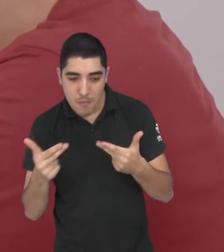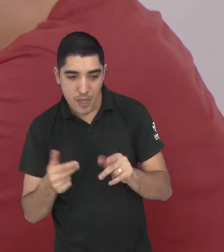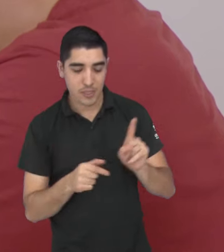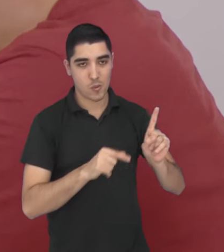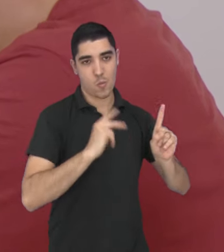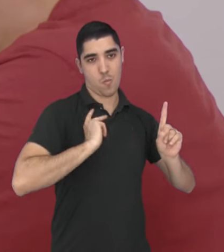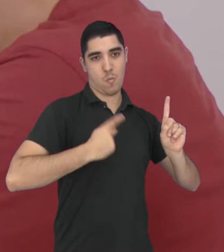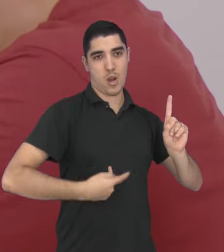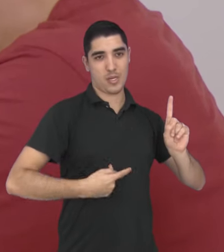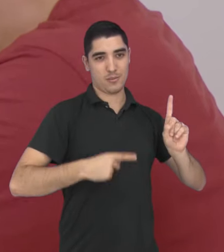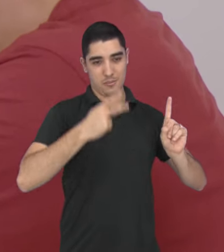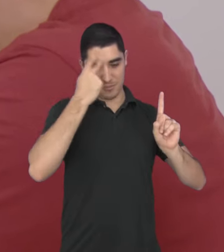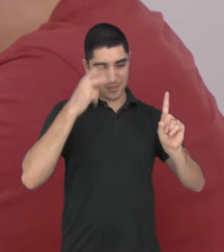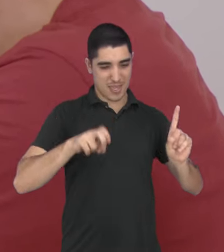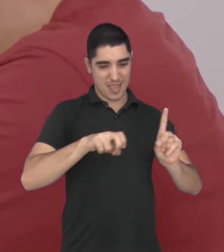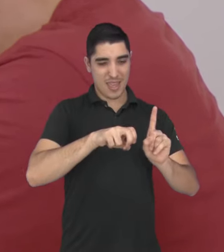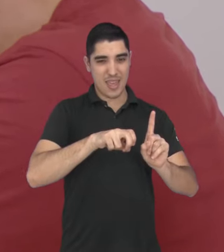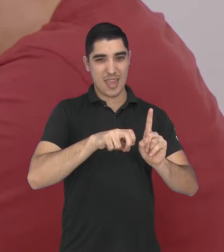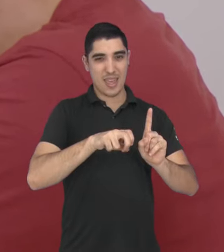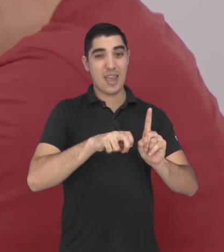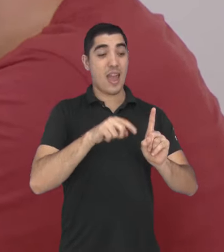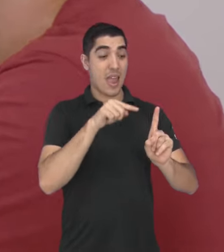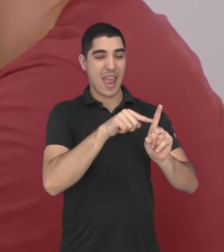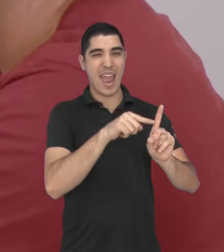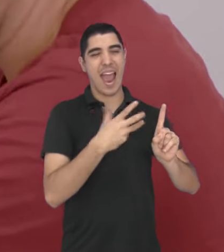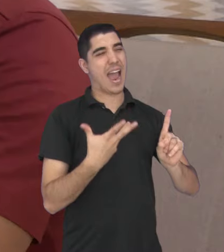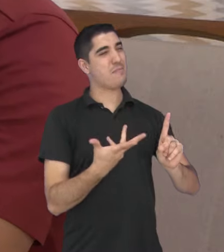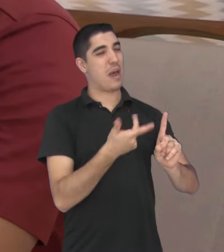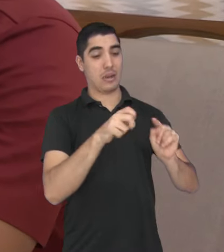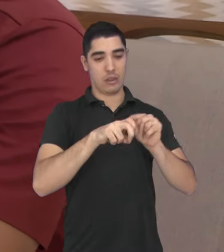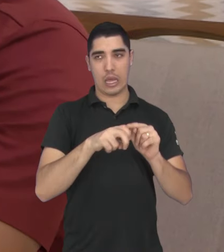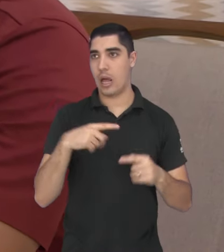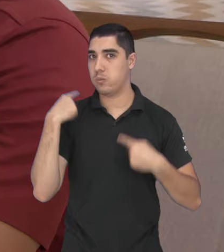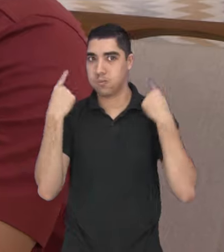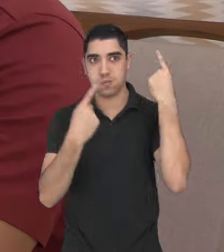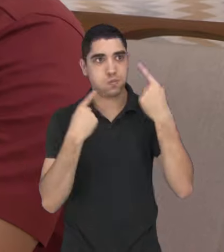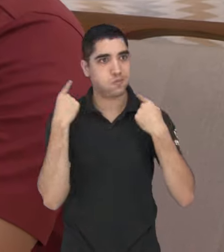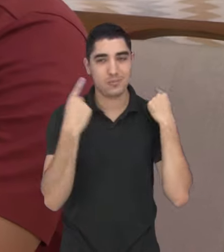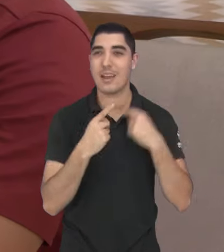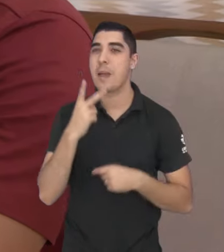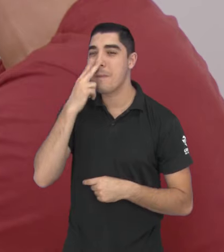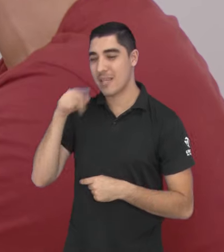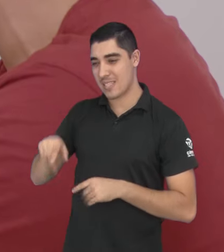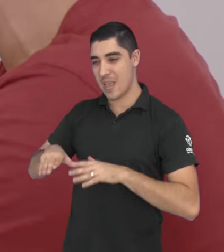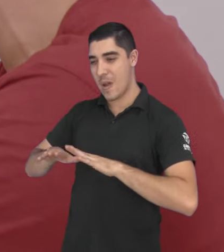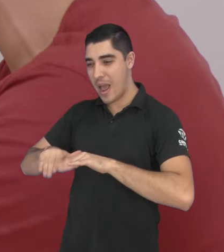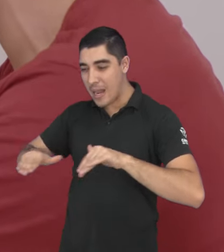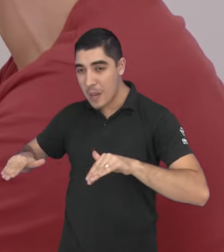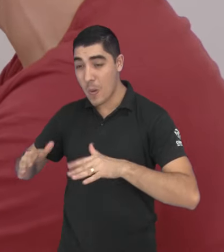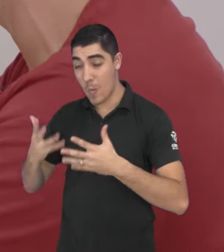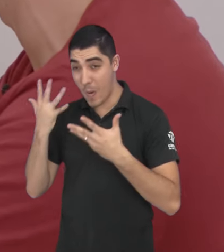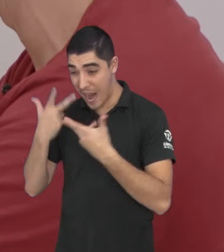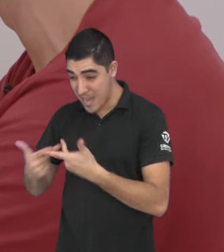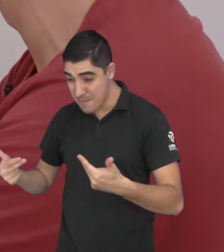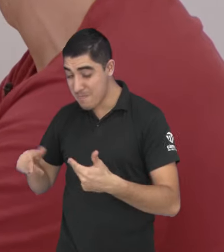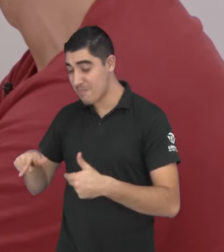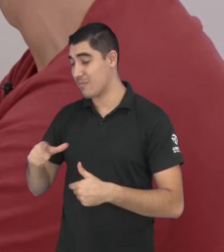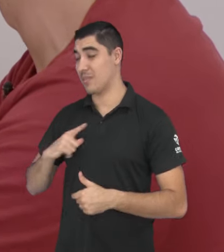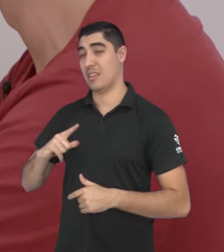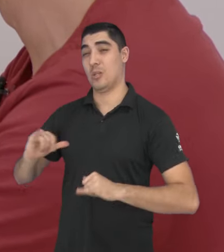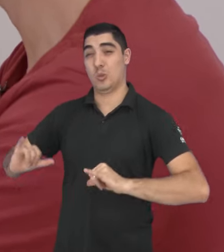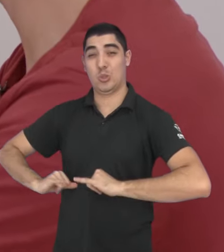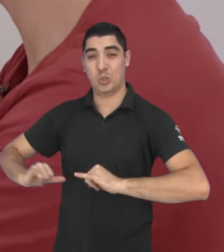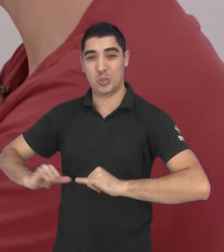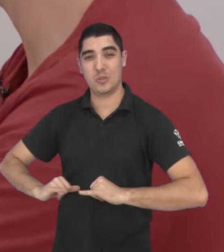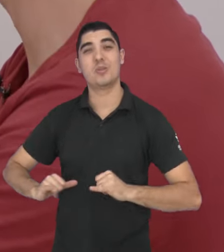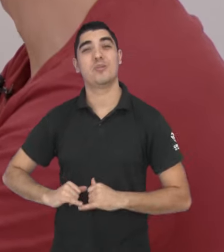mais problema. O humano acha maravilhoso, o pet fica todo doido. É o bichinho que sofre na mão da criança. É ele que sofre na mão da criança e na mão do